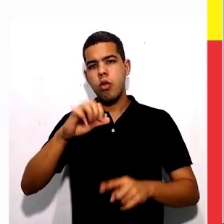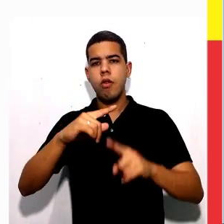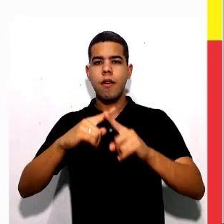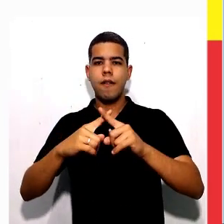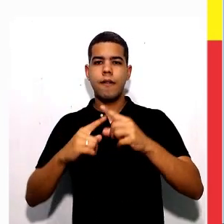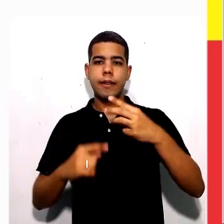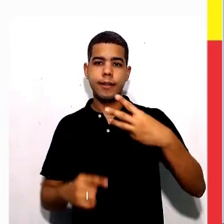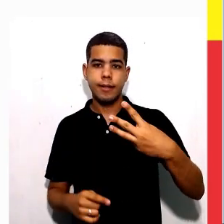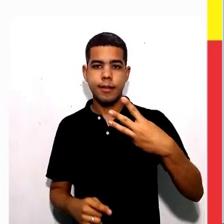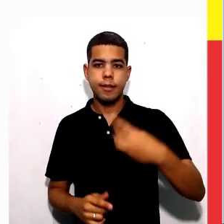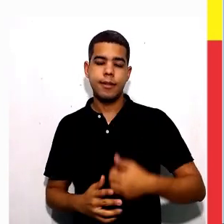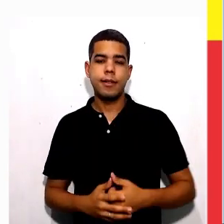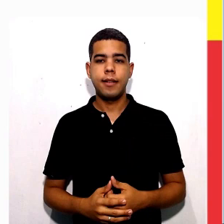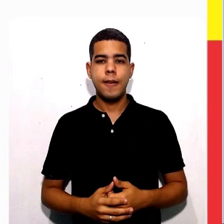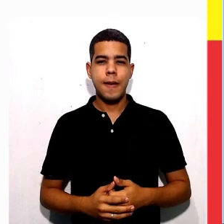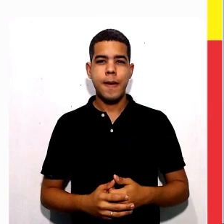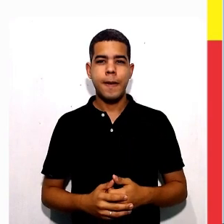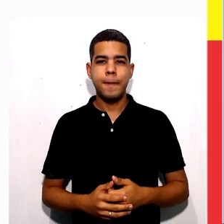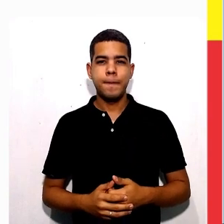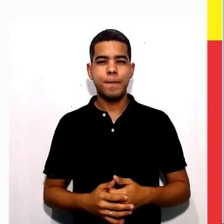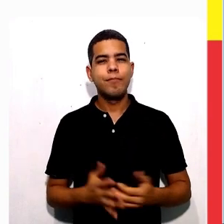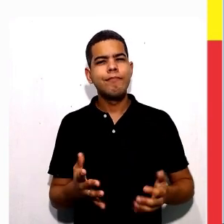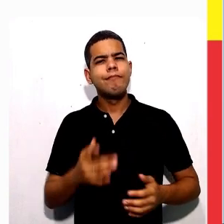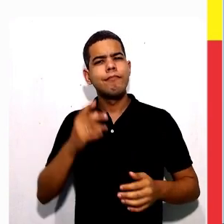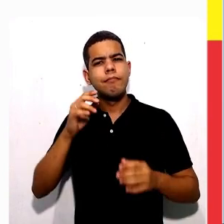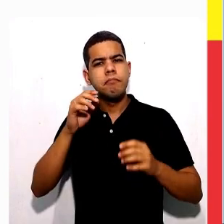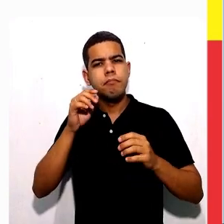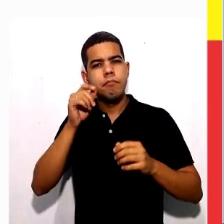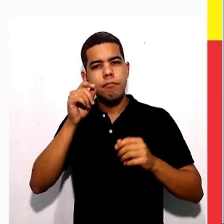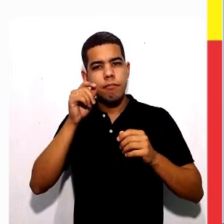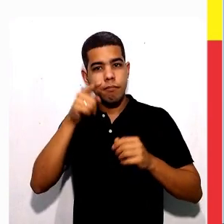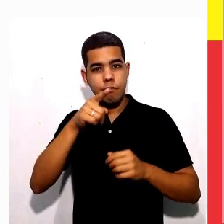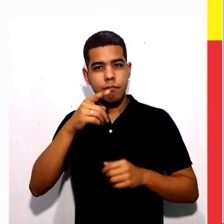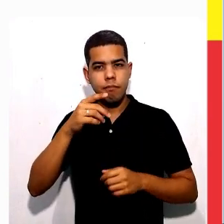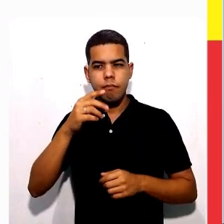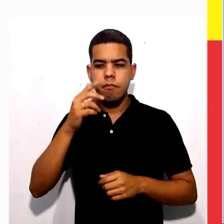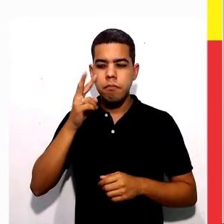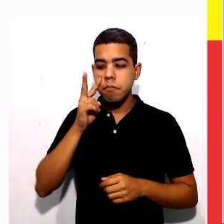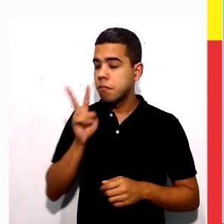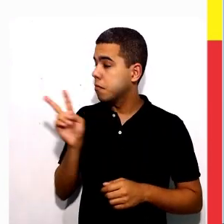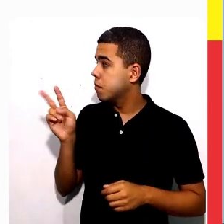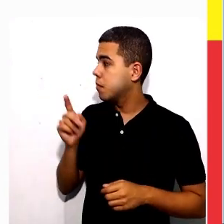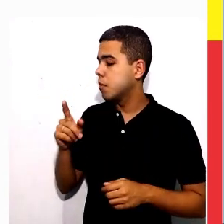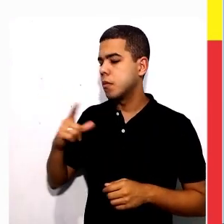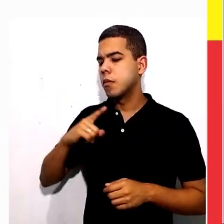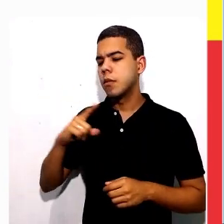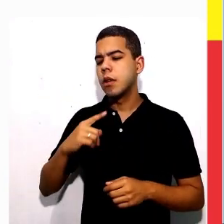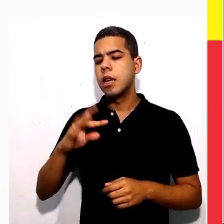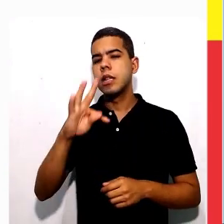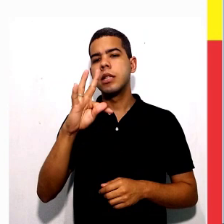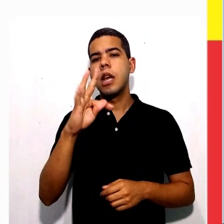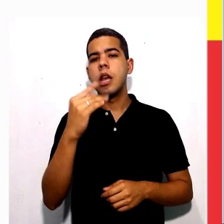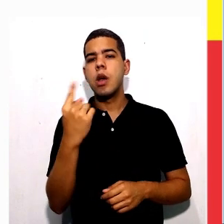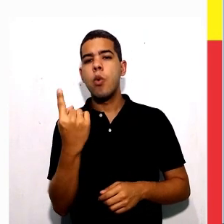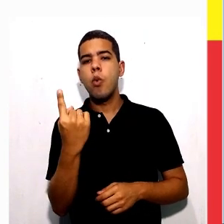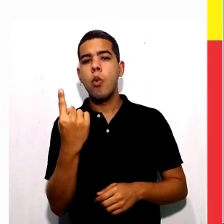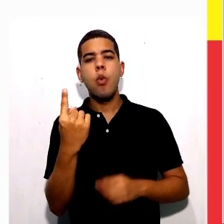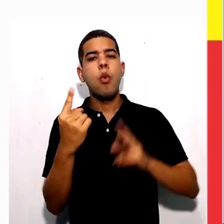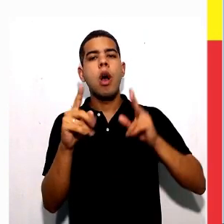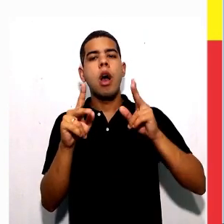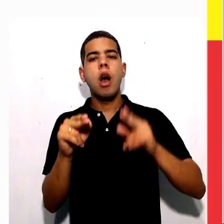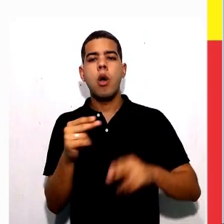3. Então, ó, observe aí que tem o triângulo 1 é igual a 1. Então, como a gente